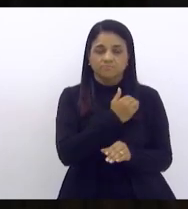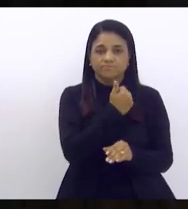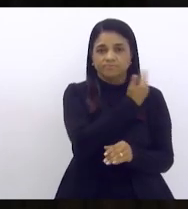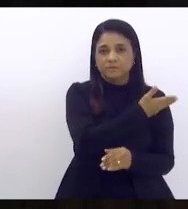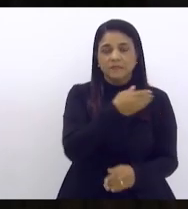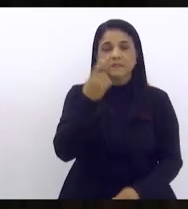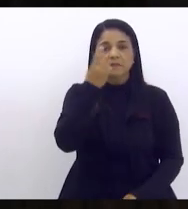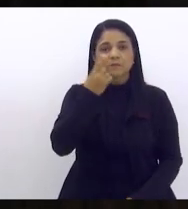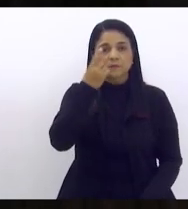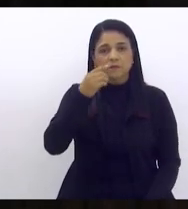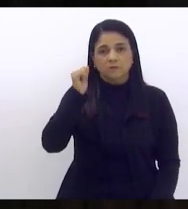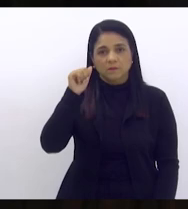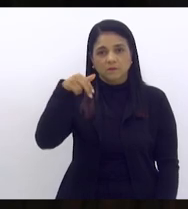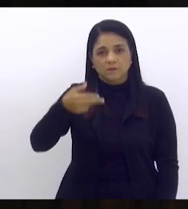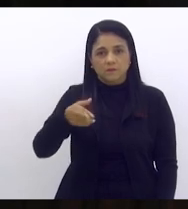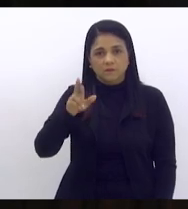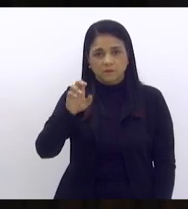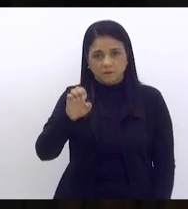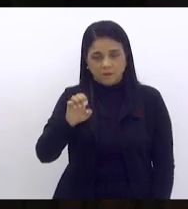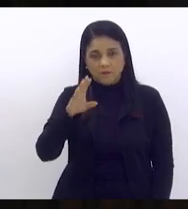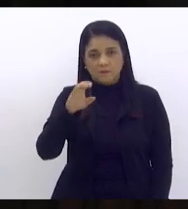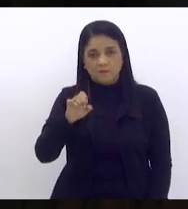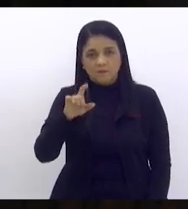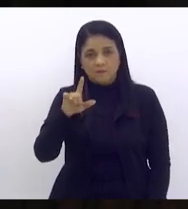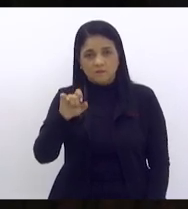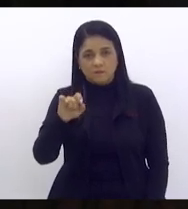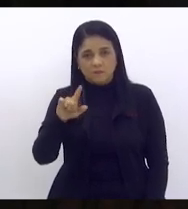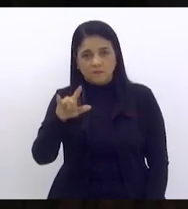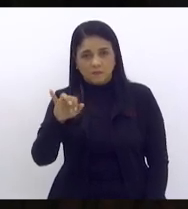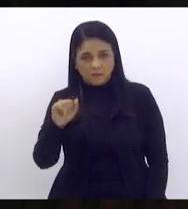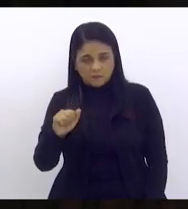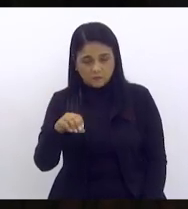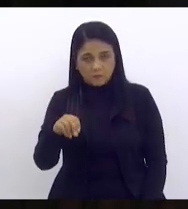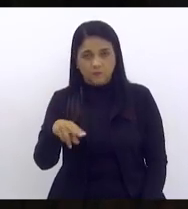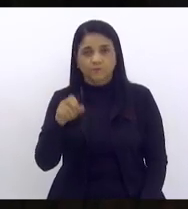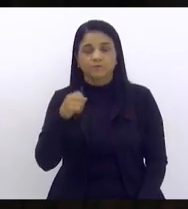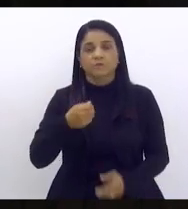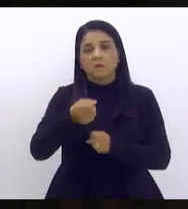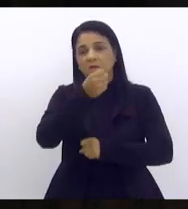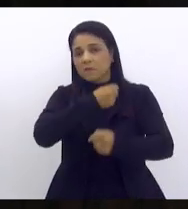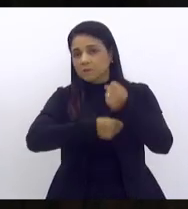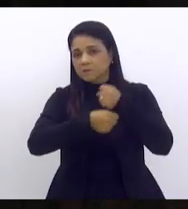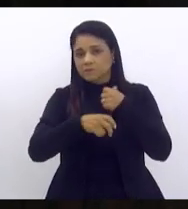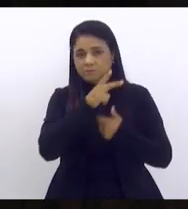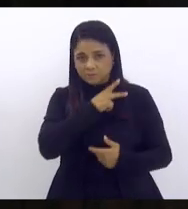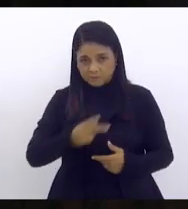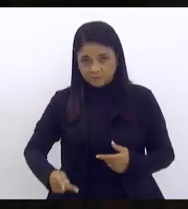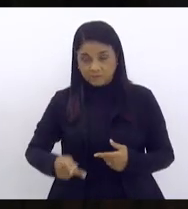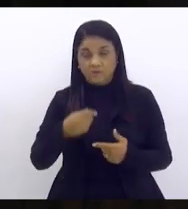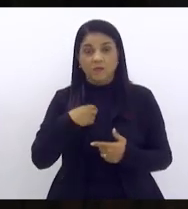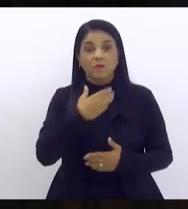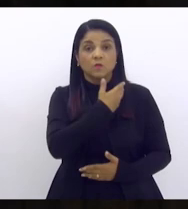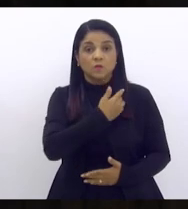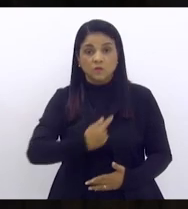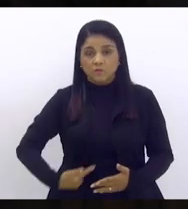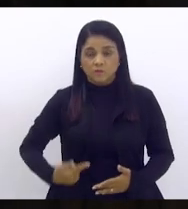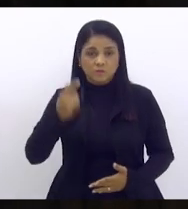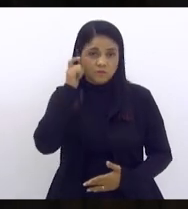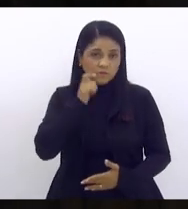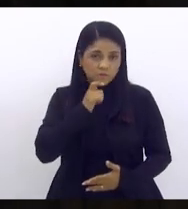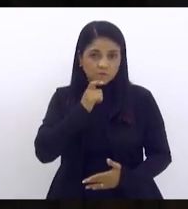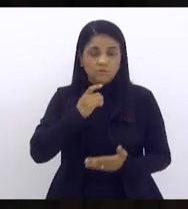Ceciliano, presidente da casa até o ano passado. E o governador Cláudio Castro sancionou a